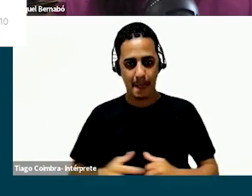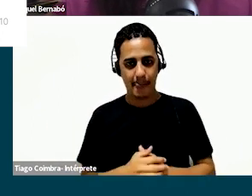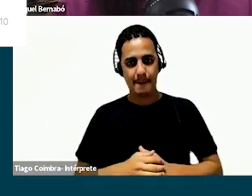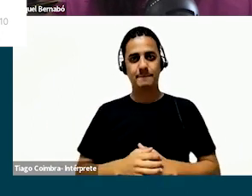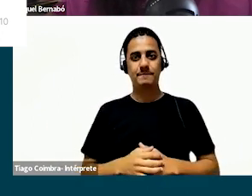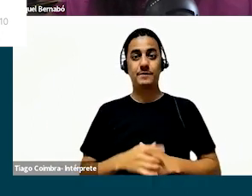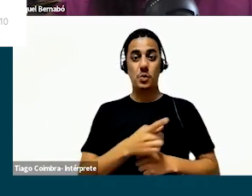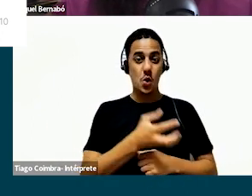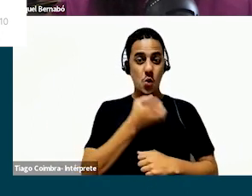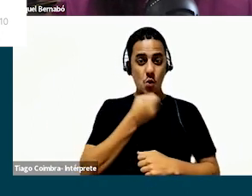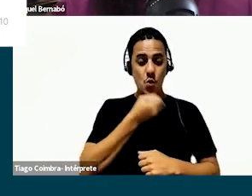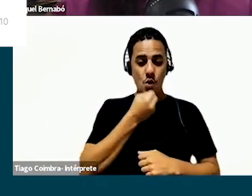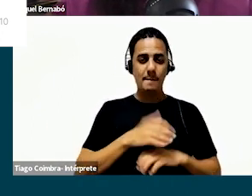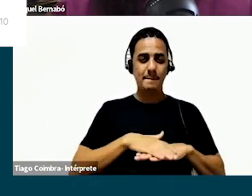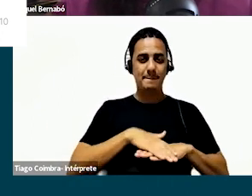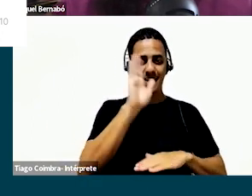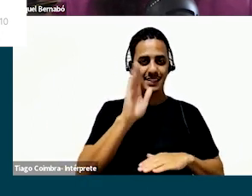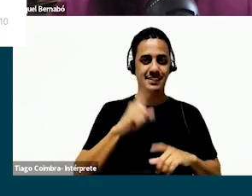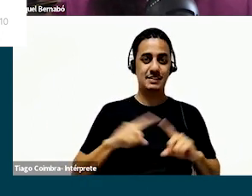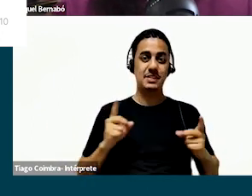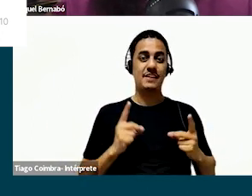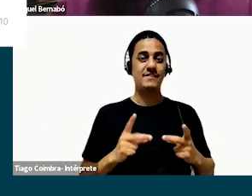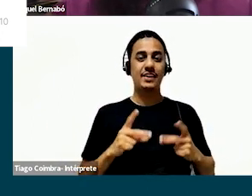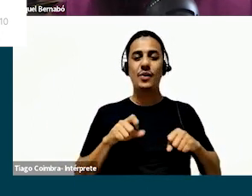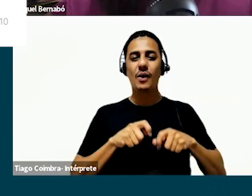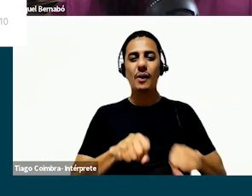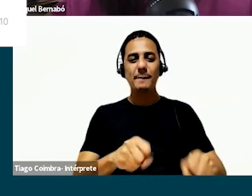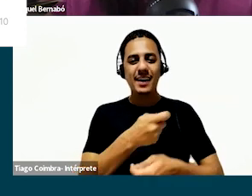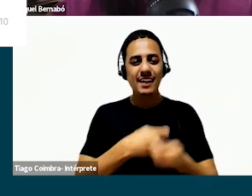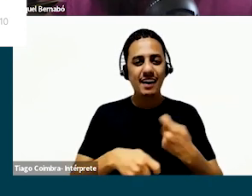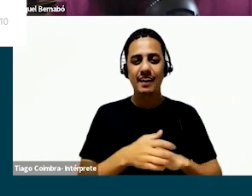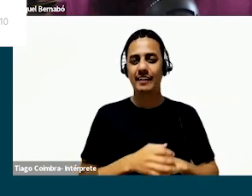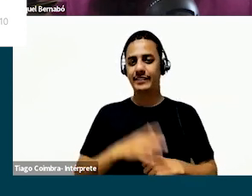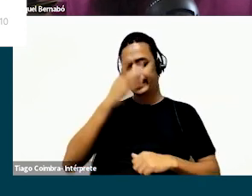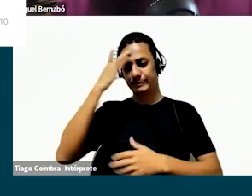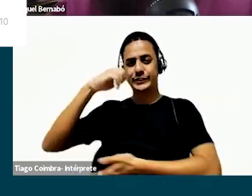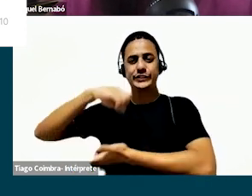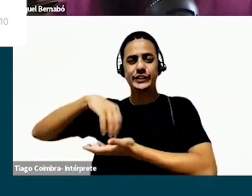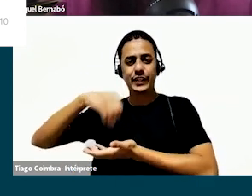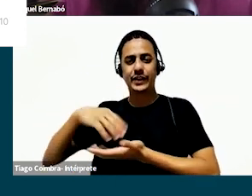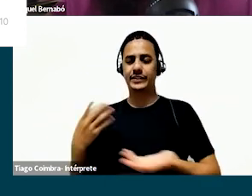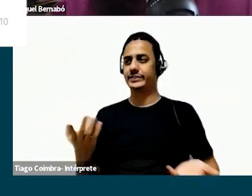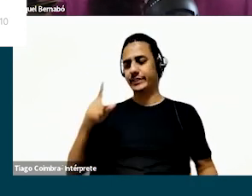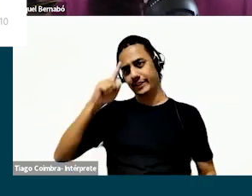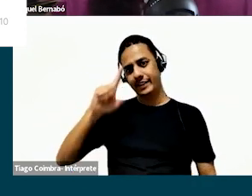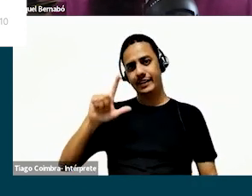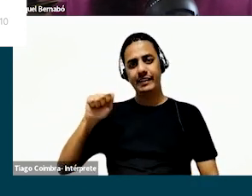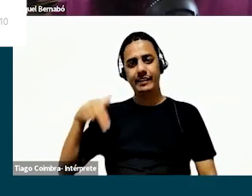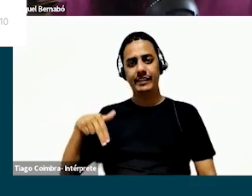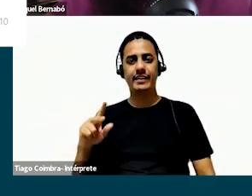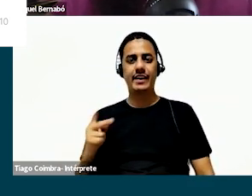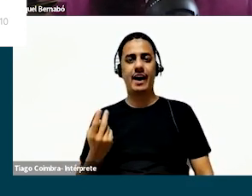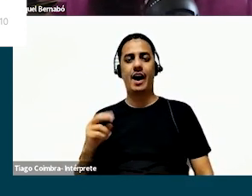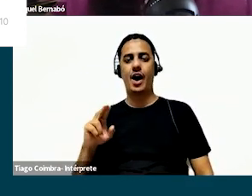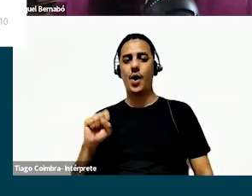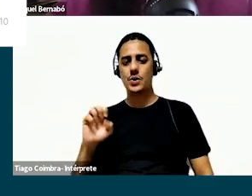Então, na verdade, o faturamento delas era alto, mas essas pessoas eram vendedoras de mercadinho, eram operadoras de xerox, eram